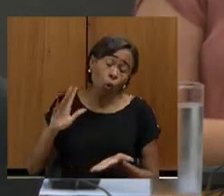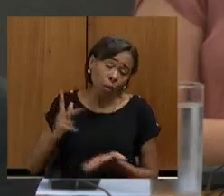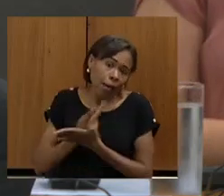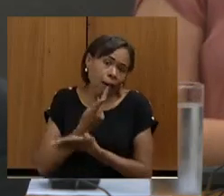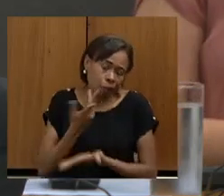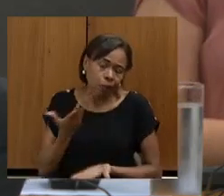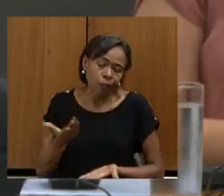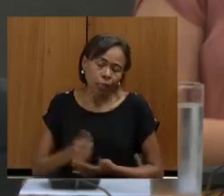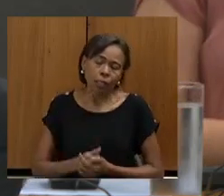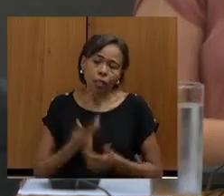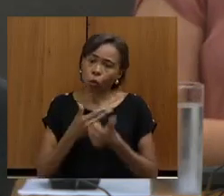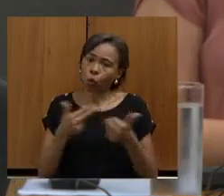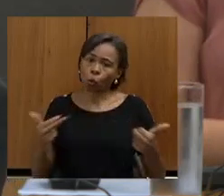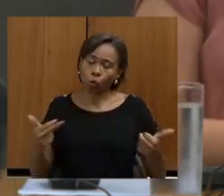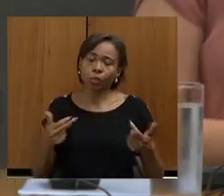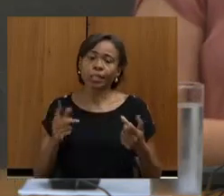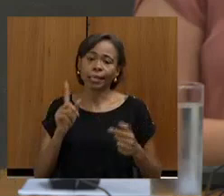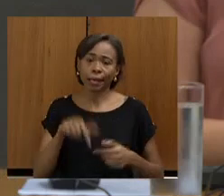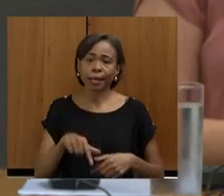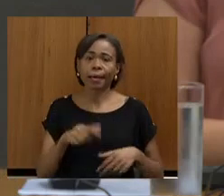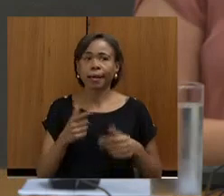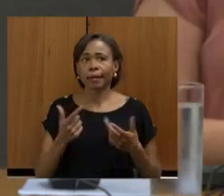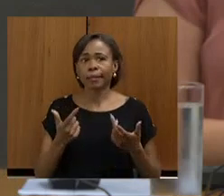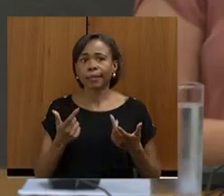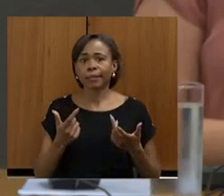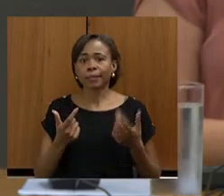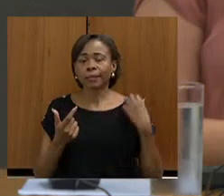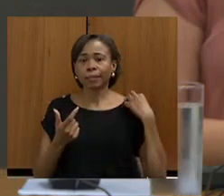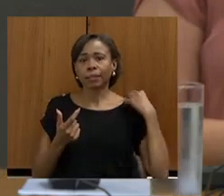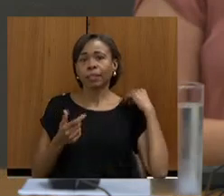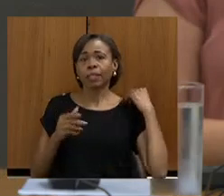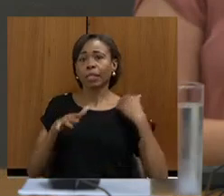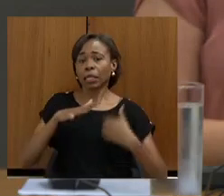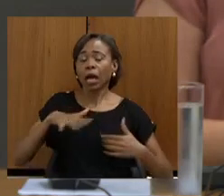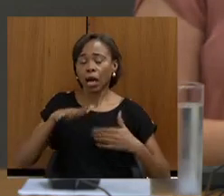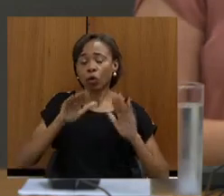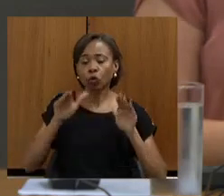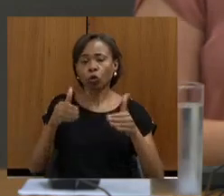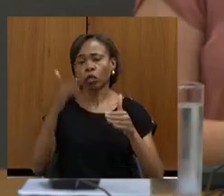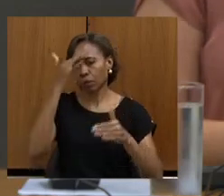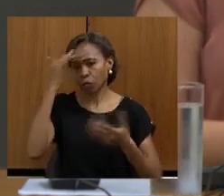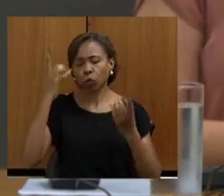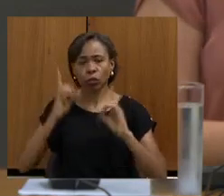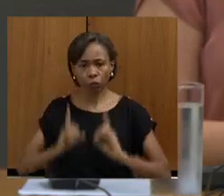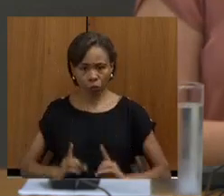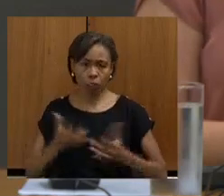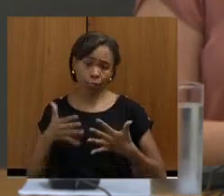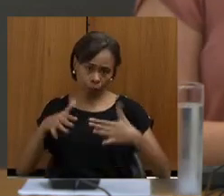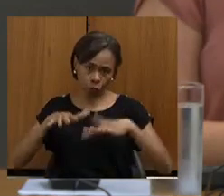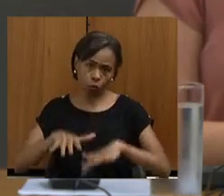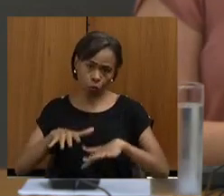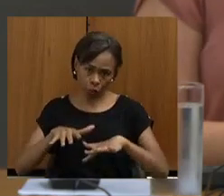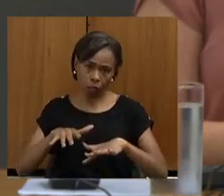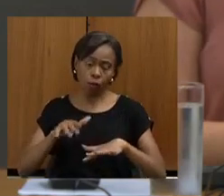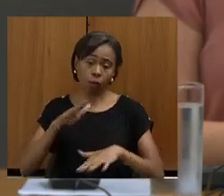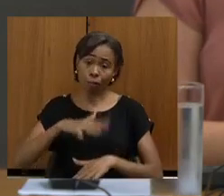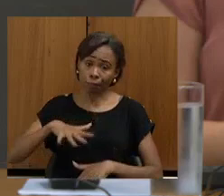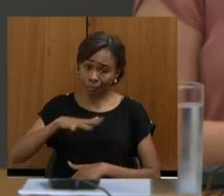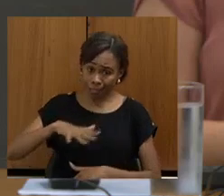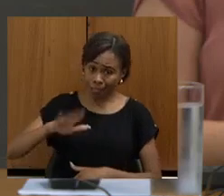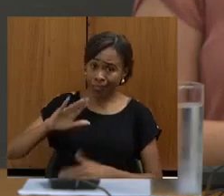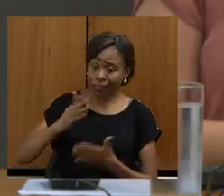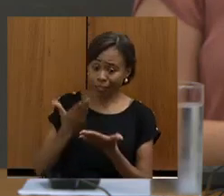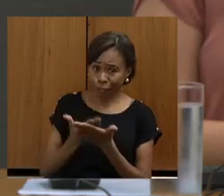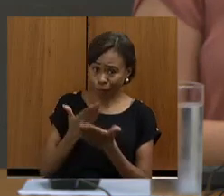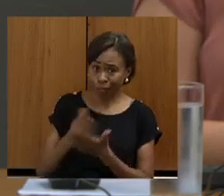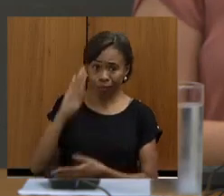contra tudo aquilo que a gente acredita da defesa das pessoas com deficiência, da inclusão, principalmente se tratando no ambiente escolar, porque,